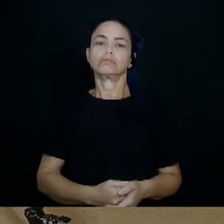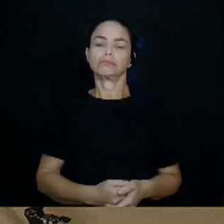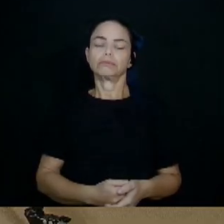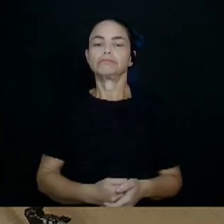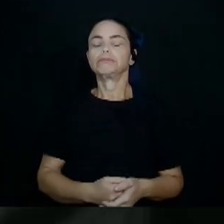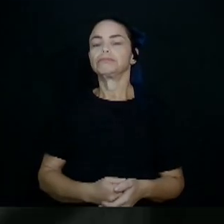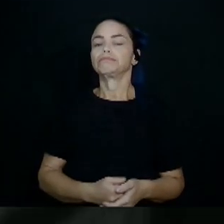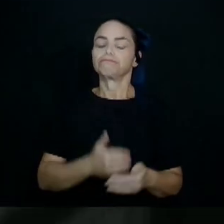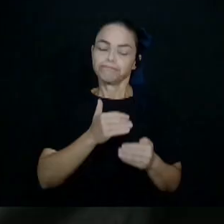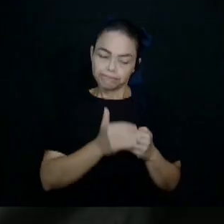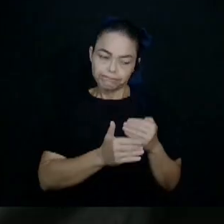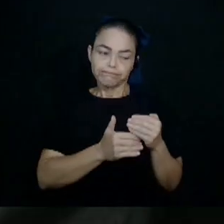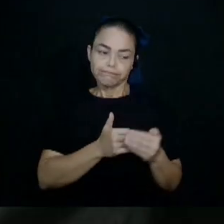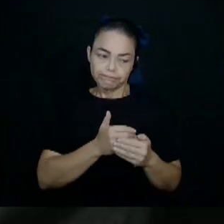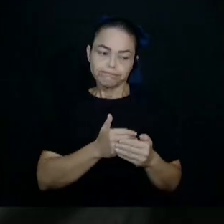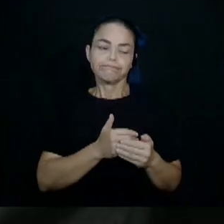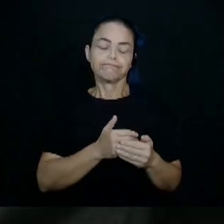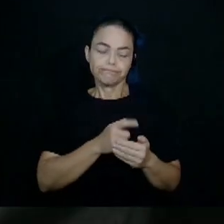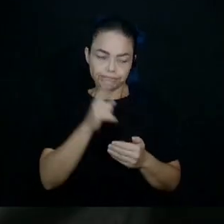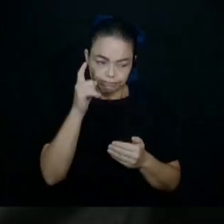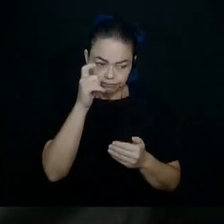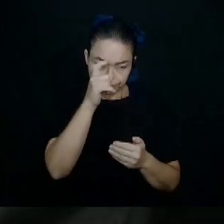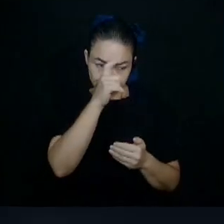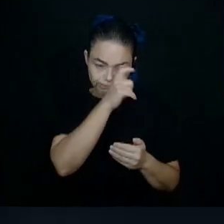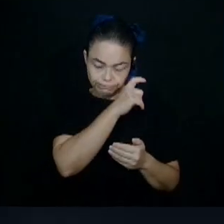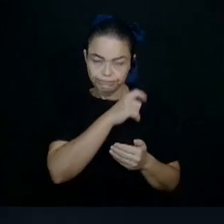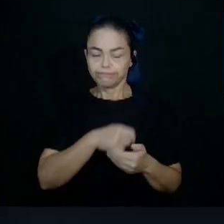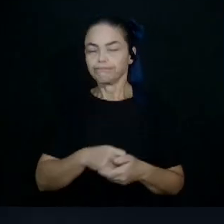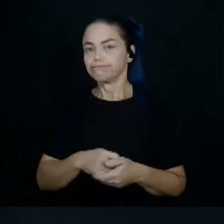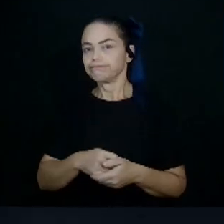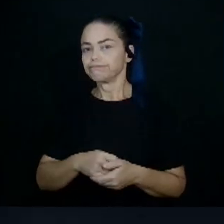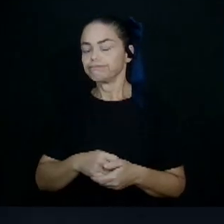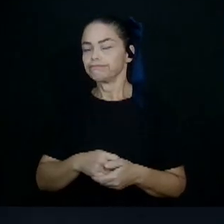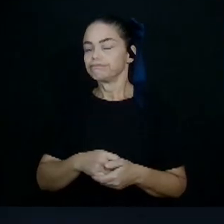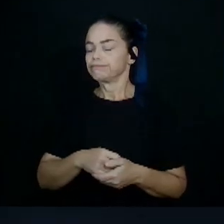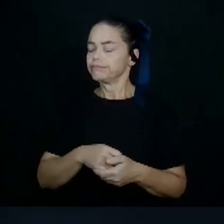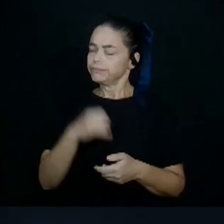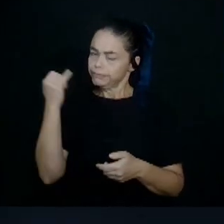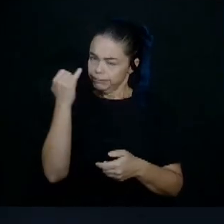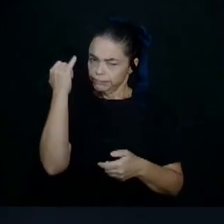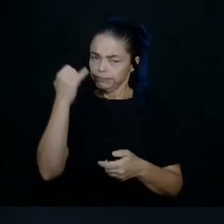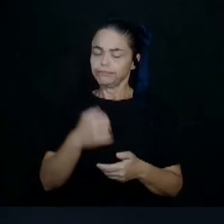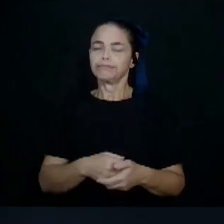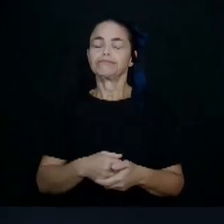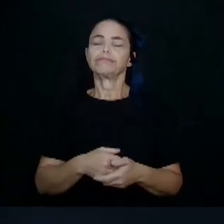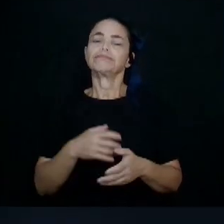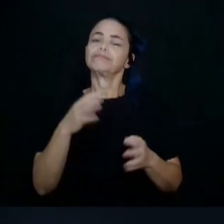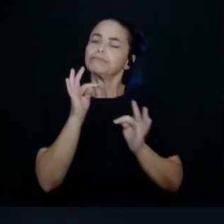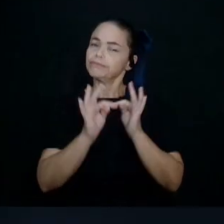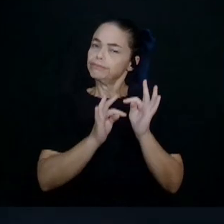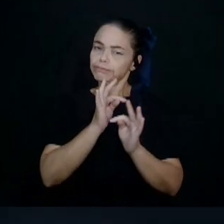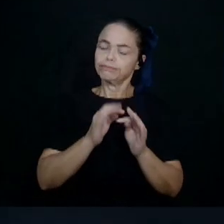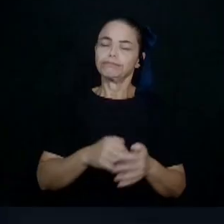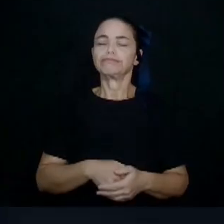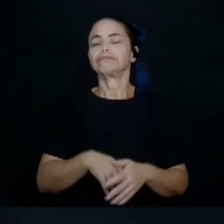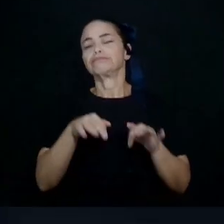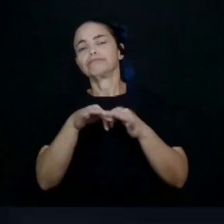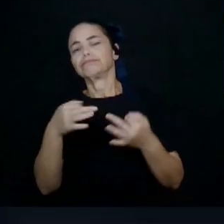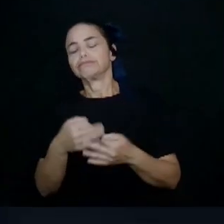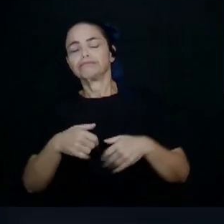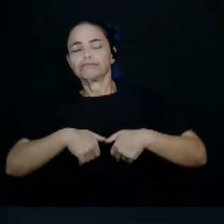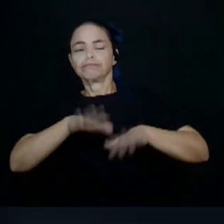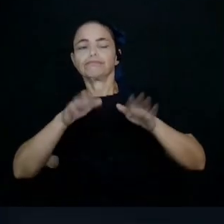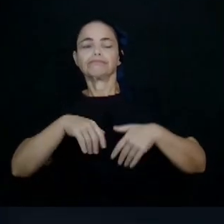processo delicadíssimo, doutora. Um ponto importante, o tratamento não é assim, simplesmente joga tudo fora,